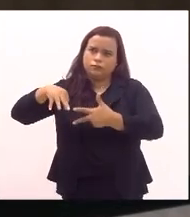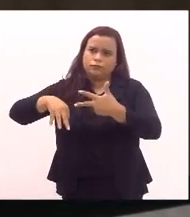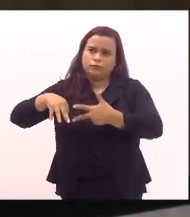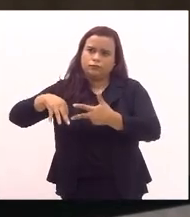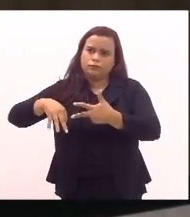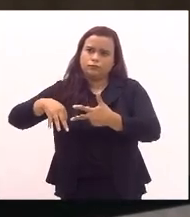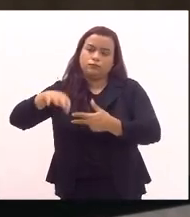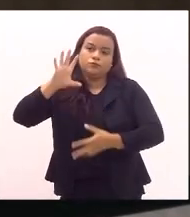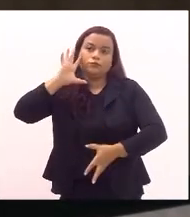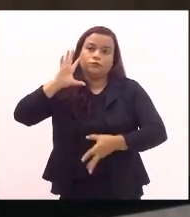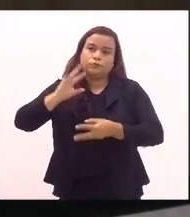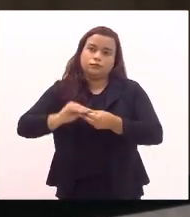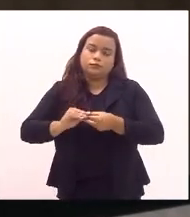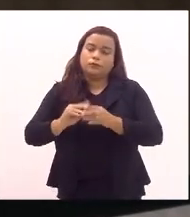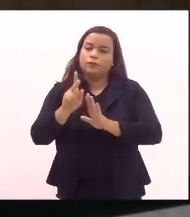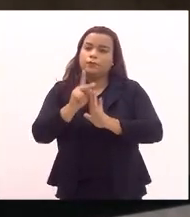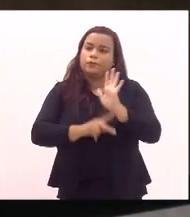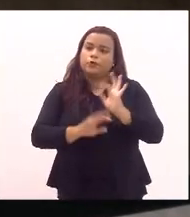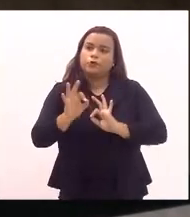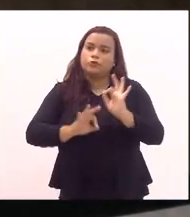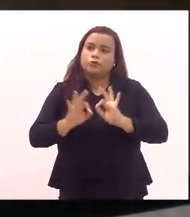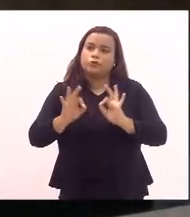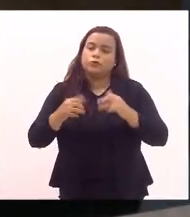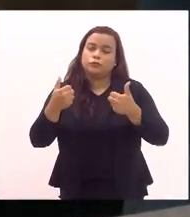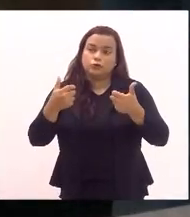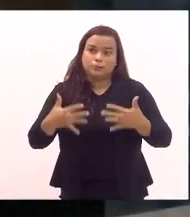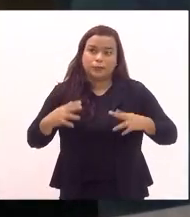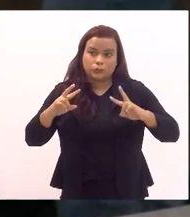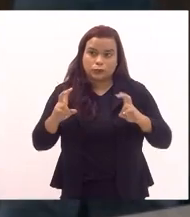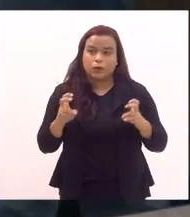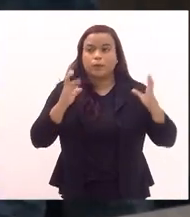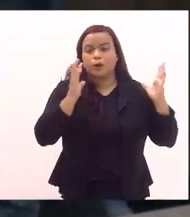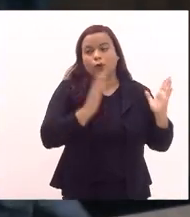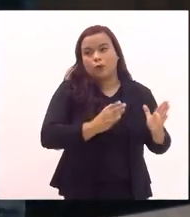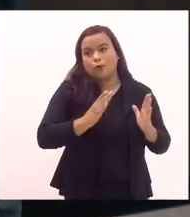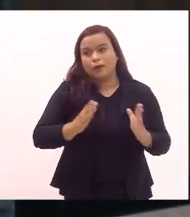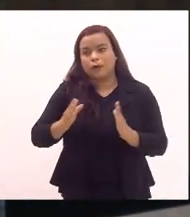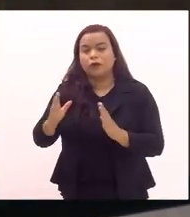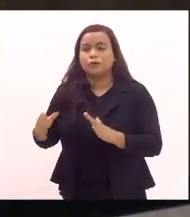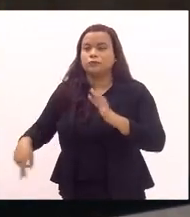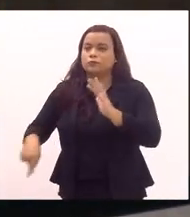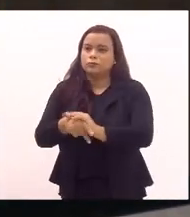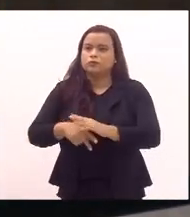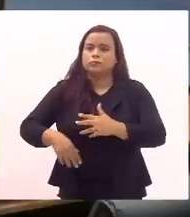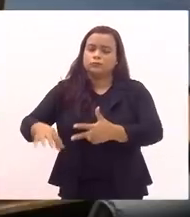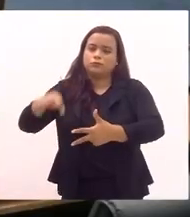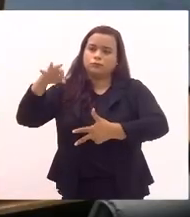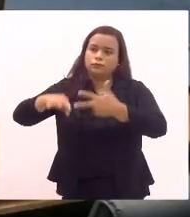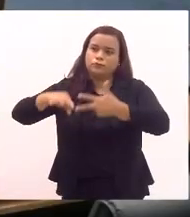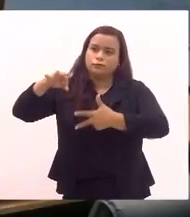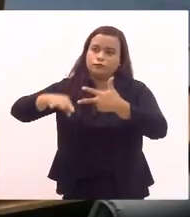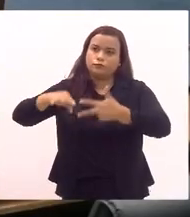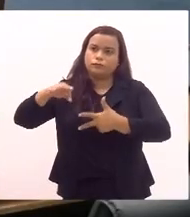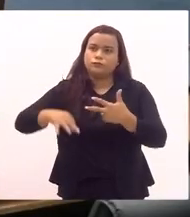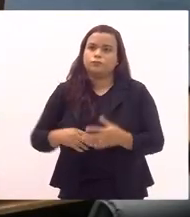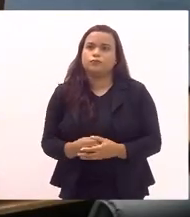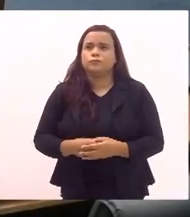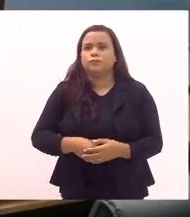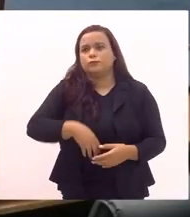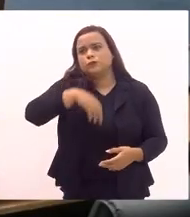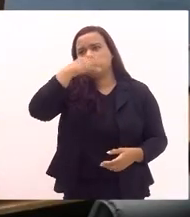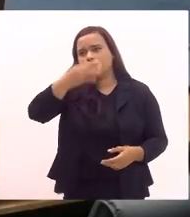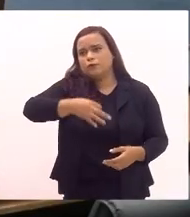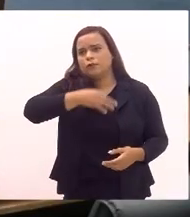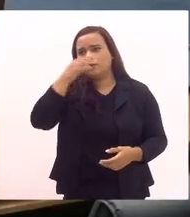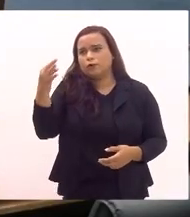visto que o projeto trataria de organização do Poder Judiciário e para emitir